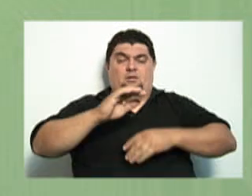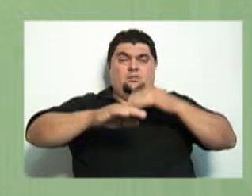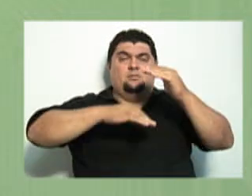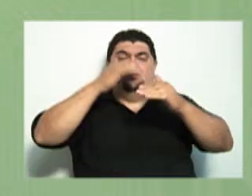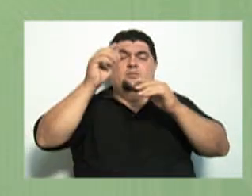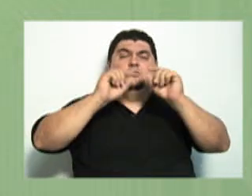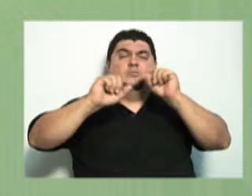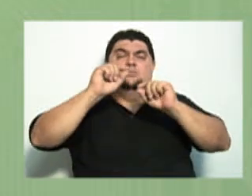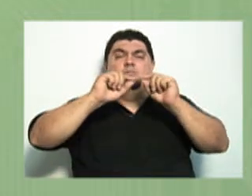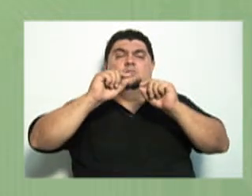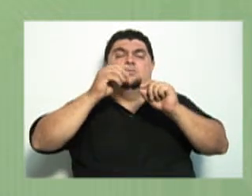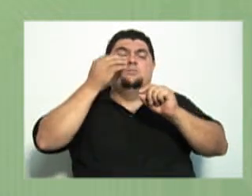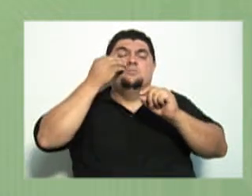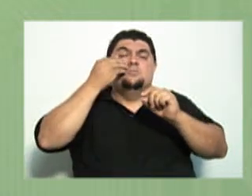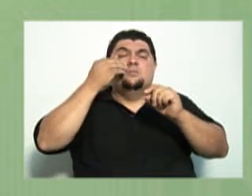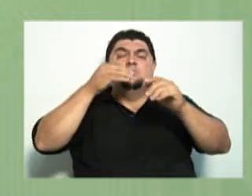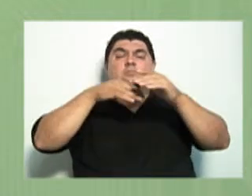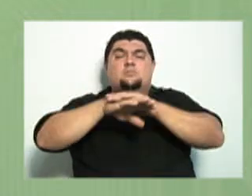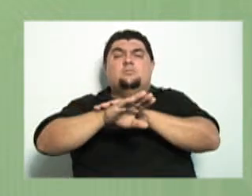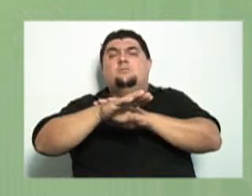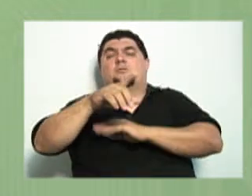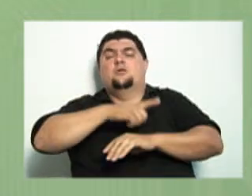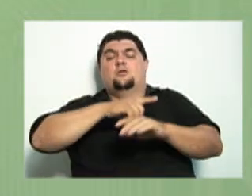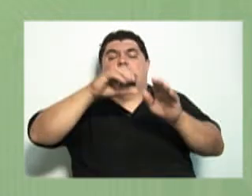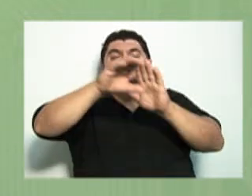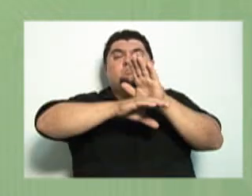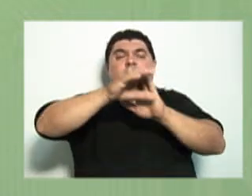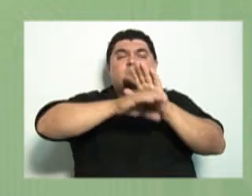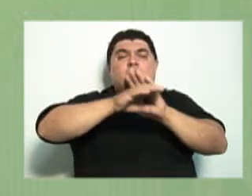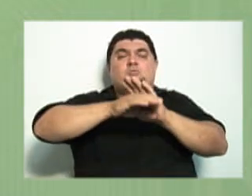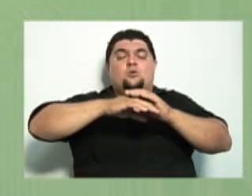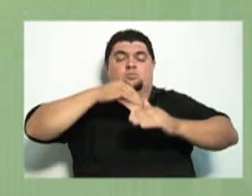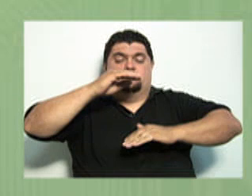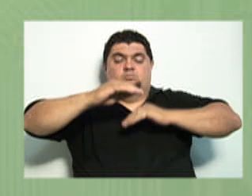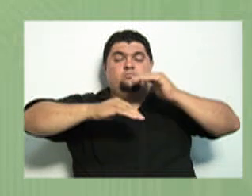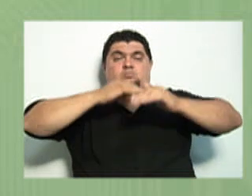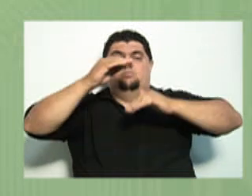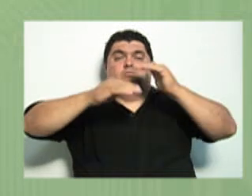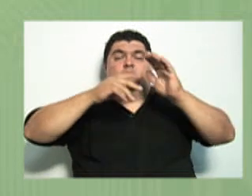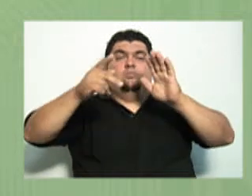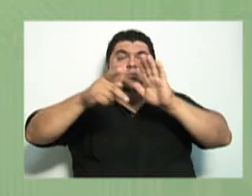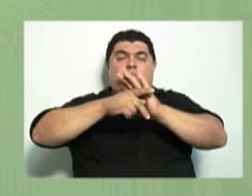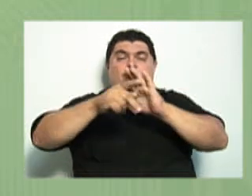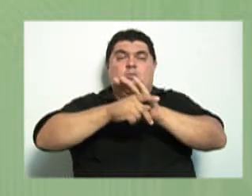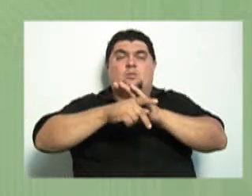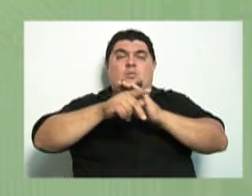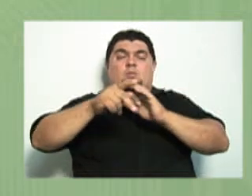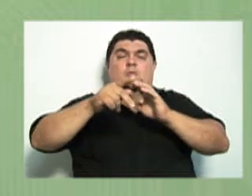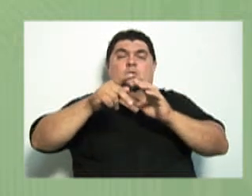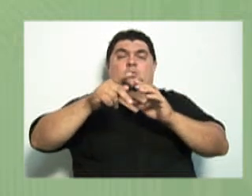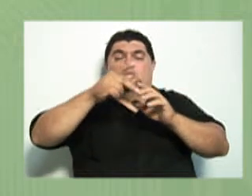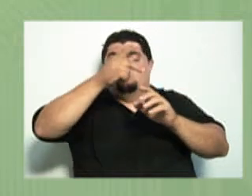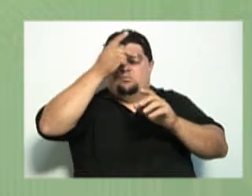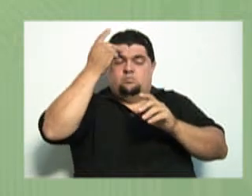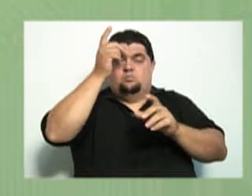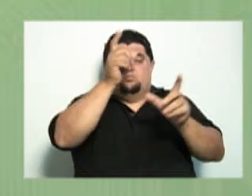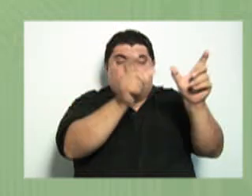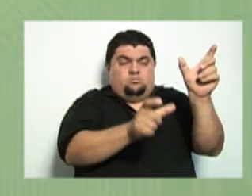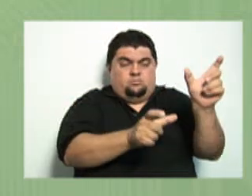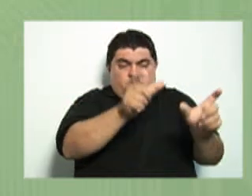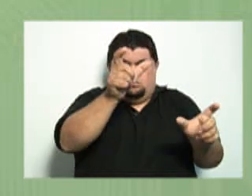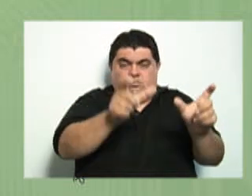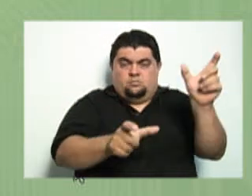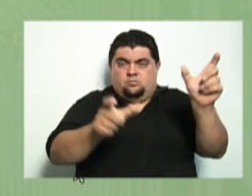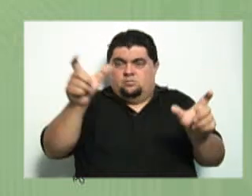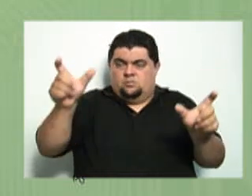Desenvolvimento está ligado ao conceito de desenvolvimento do potencial da personalidade humana. Essa